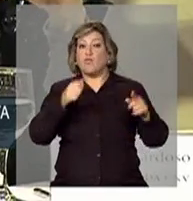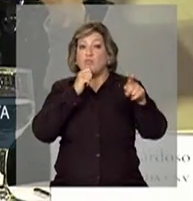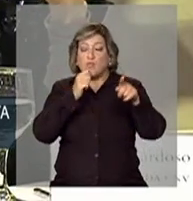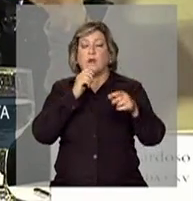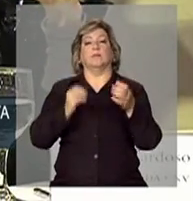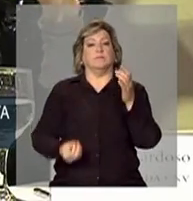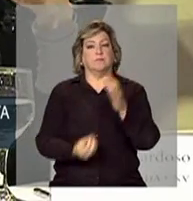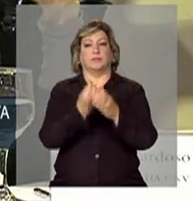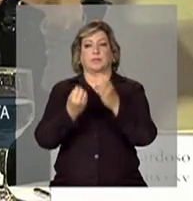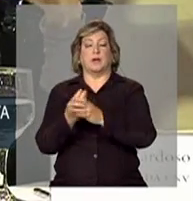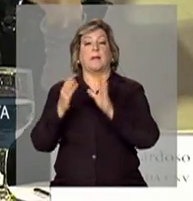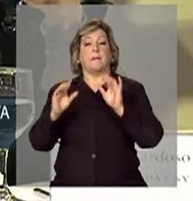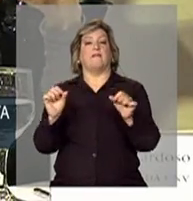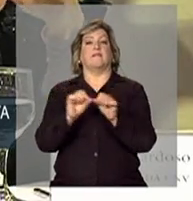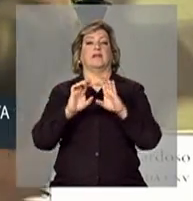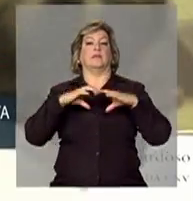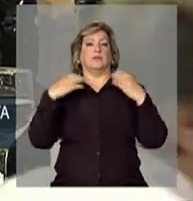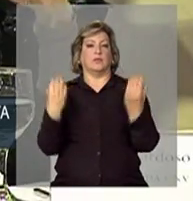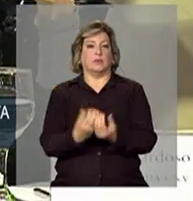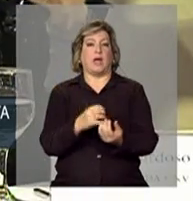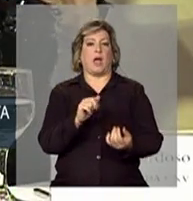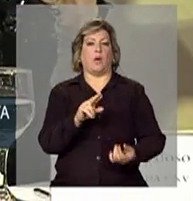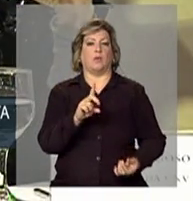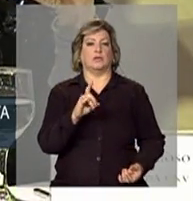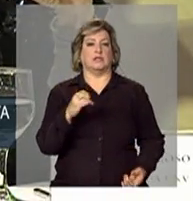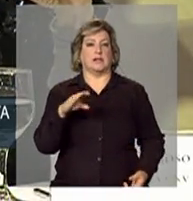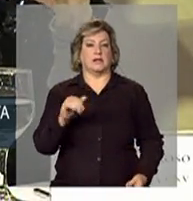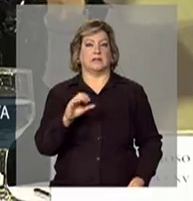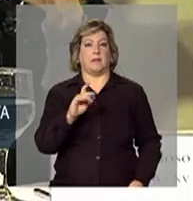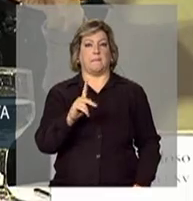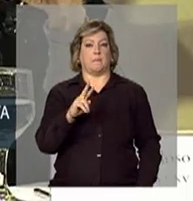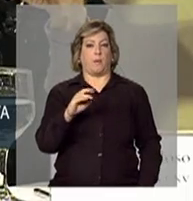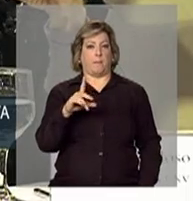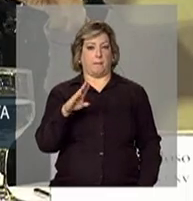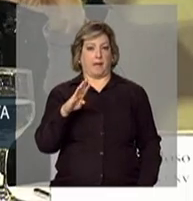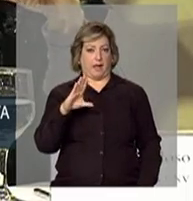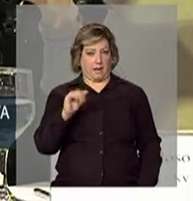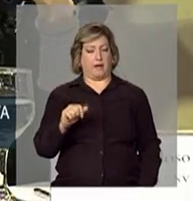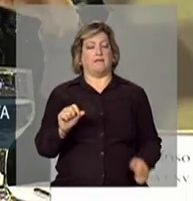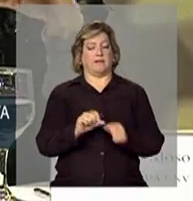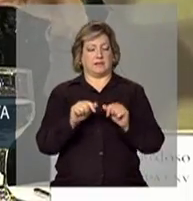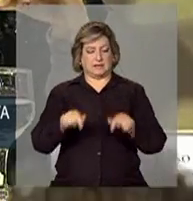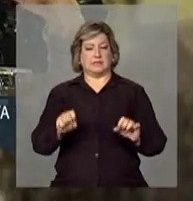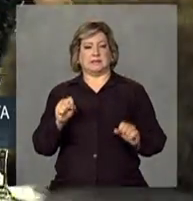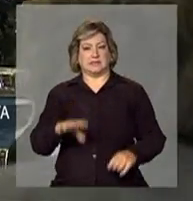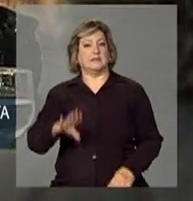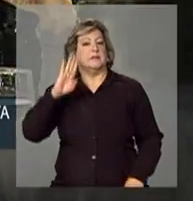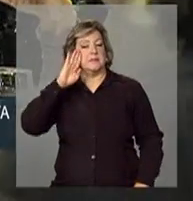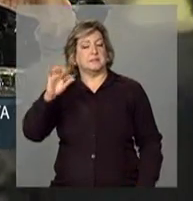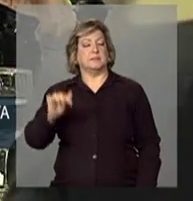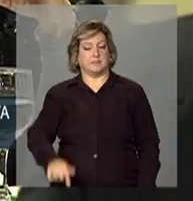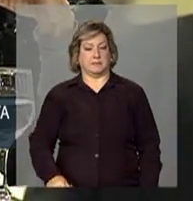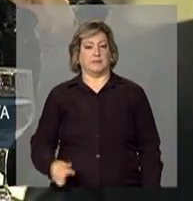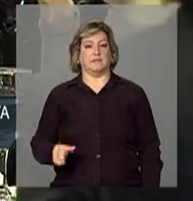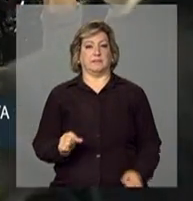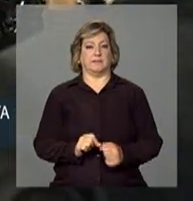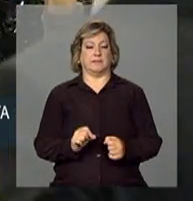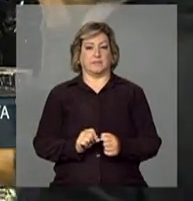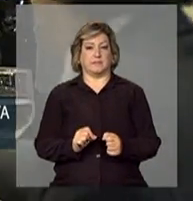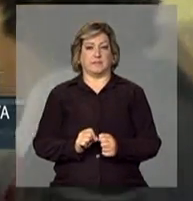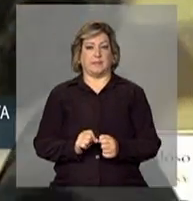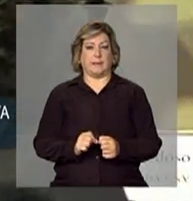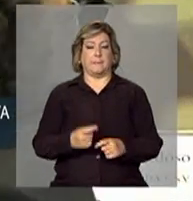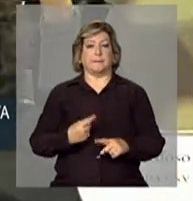fazendo audiências públicas nesses estados. Nós vamos fazer isso, sim, agora nessa gestão. É prioridade, é uma das prioridades,